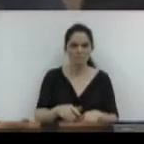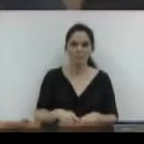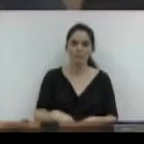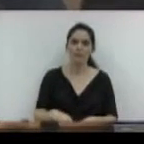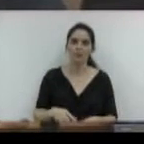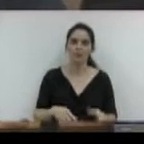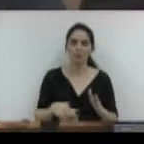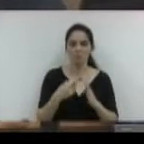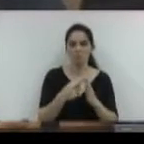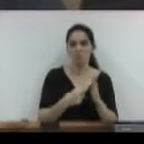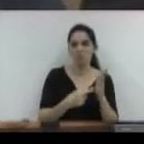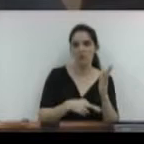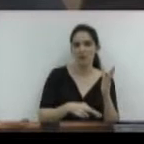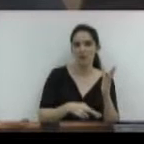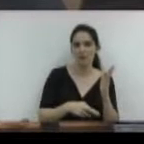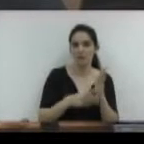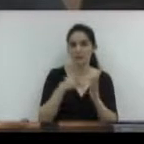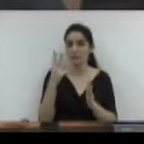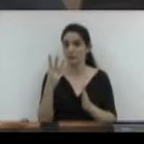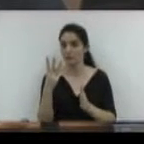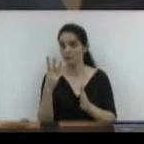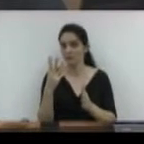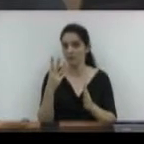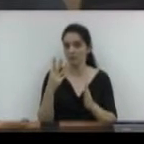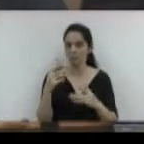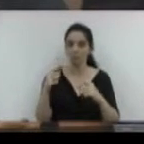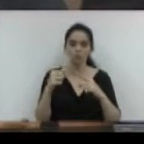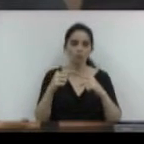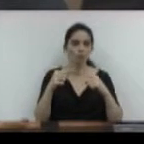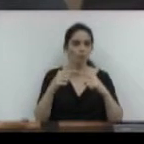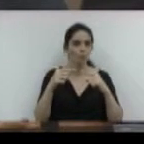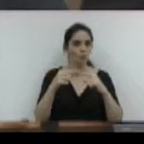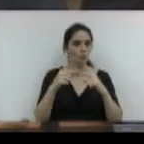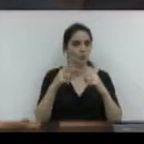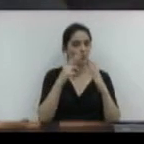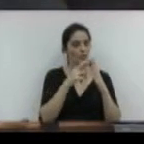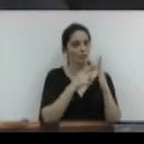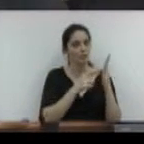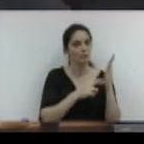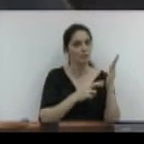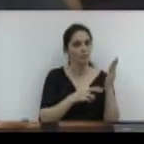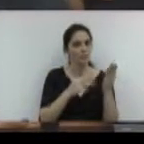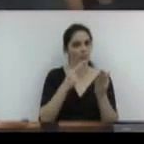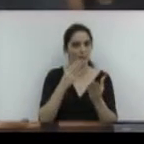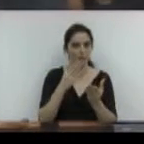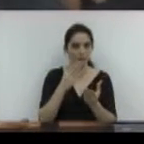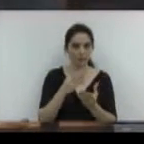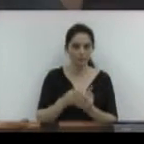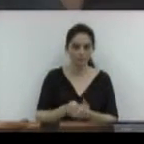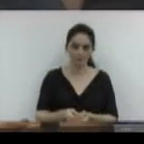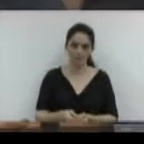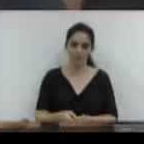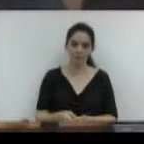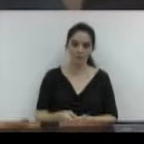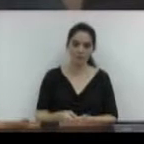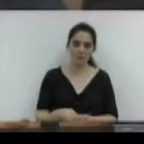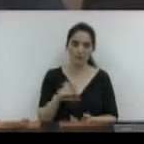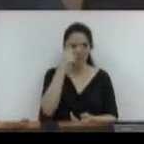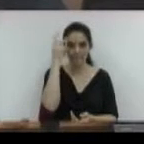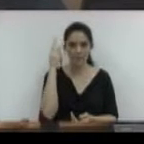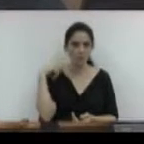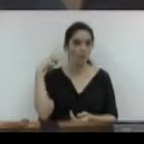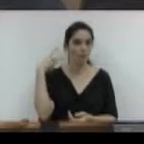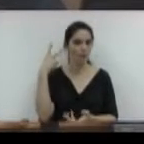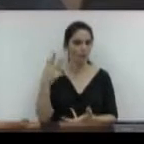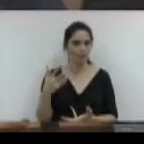11º, proceder de modo incompatível com a dignidade e o decoro do cargo. Do Código de